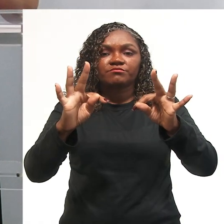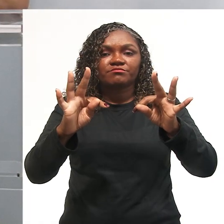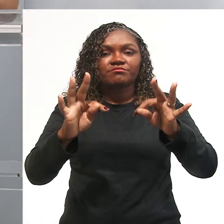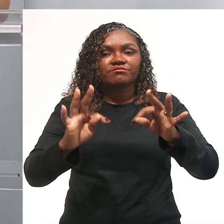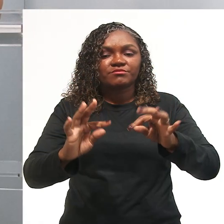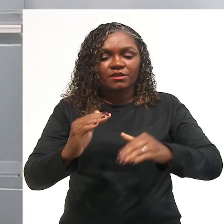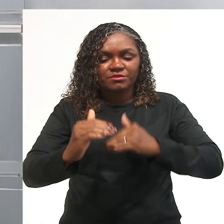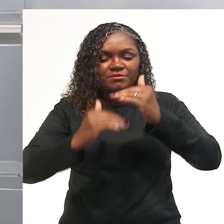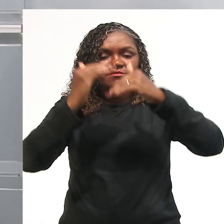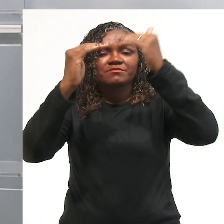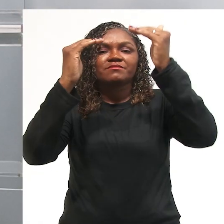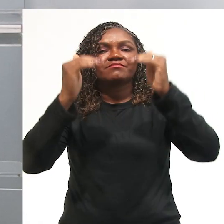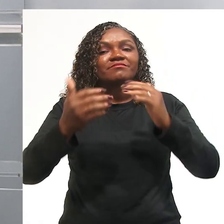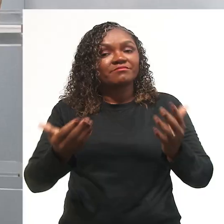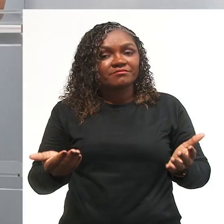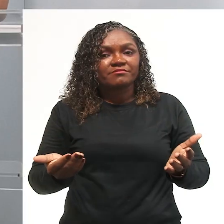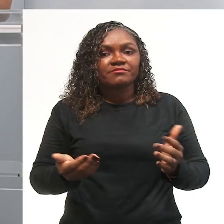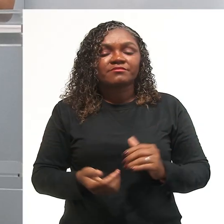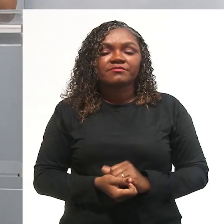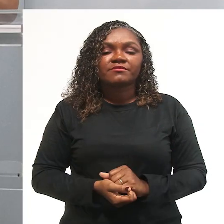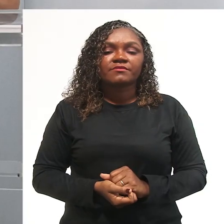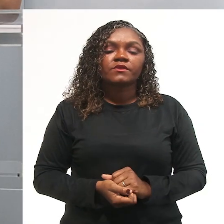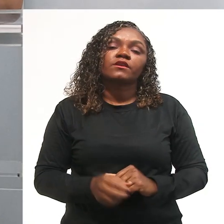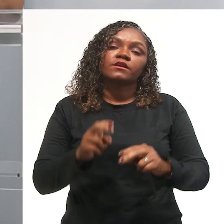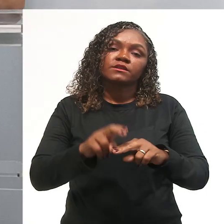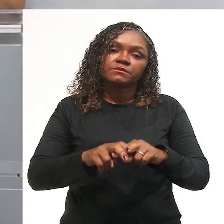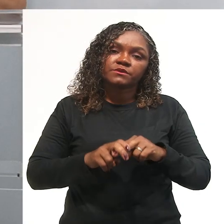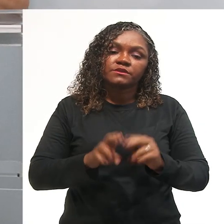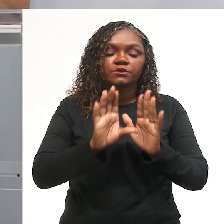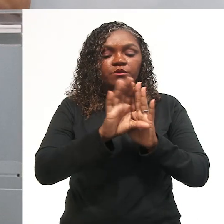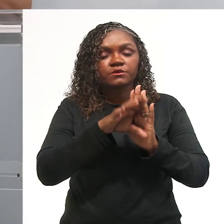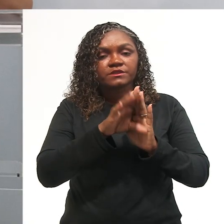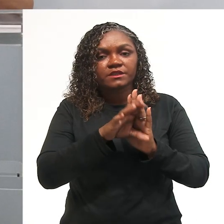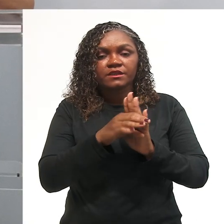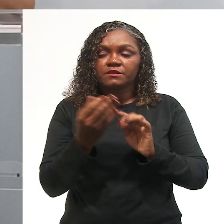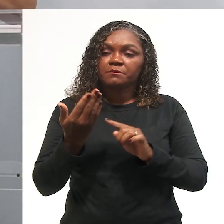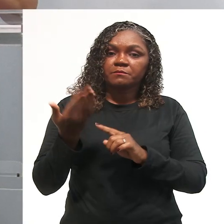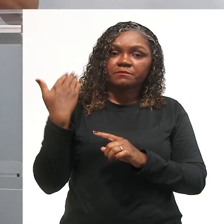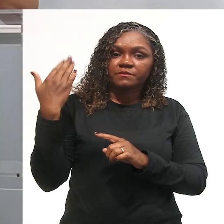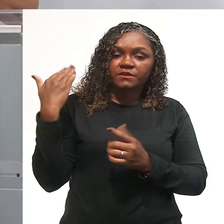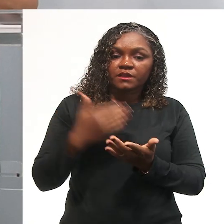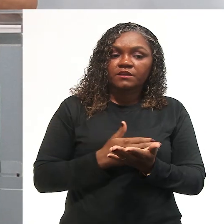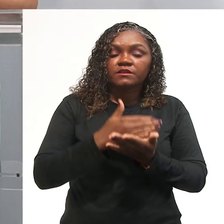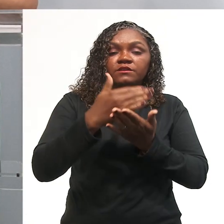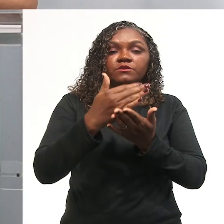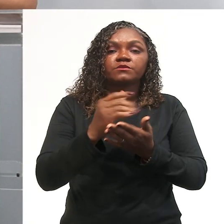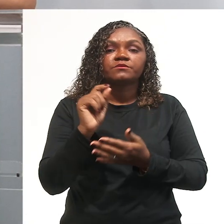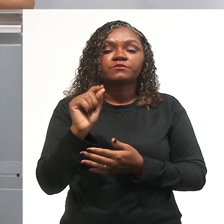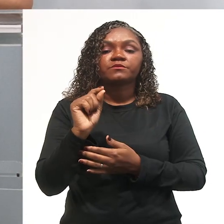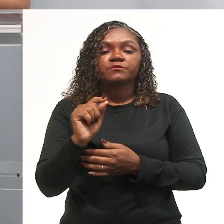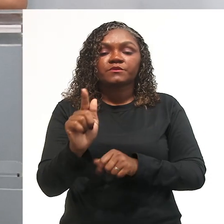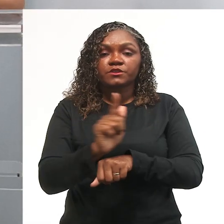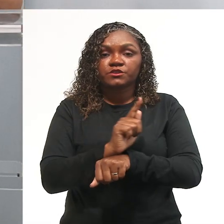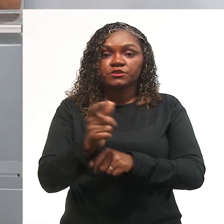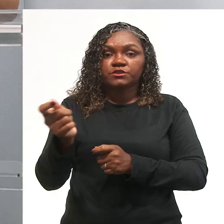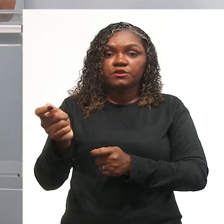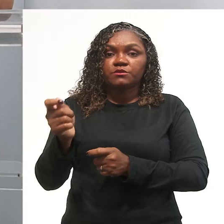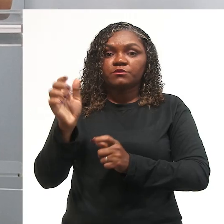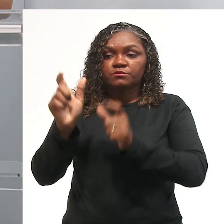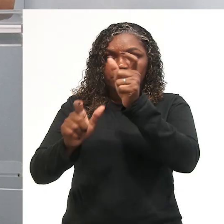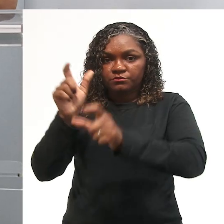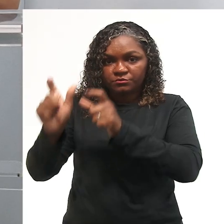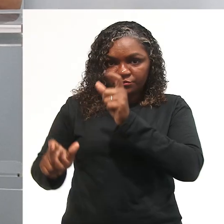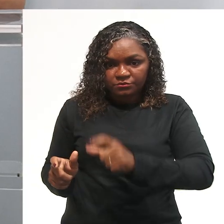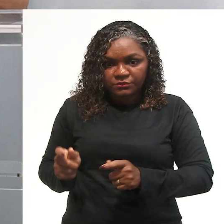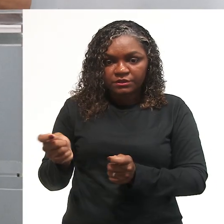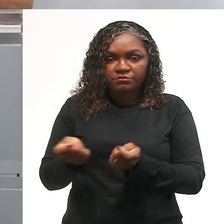Então, são conceitos que deram início, né, à questão da gestão de pessoas, mas que